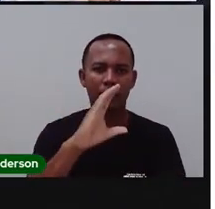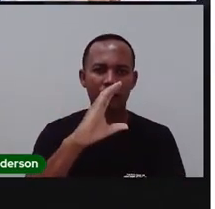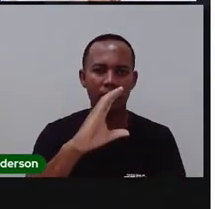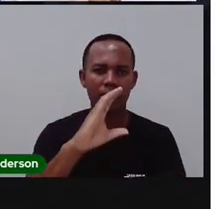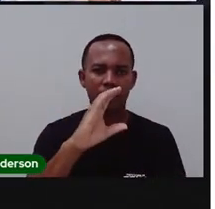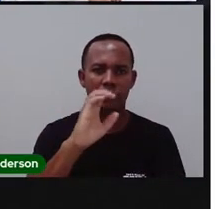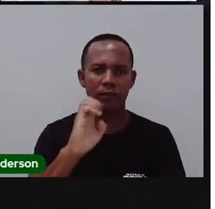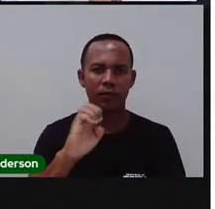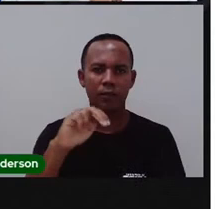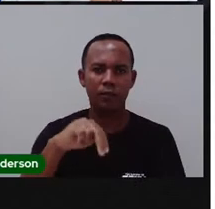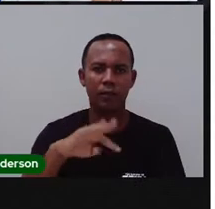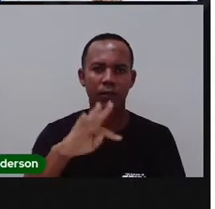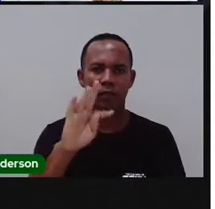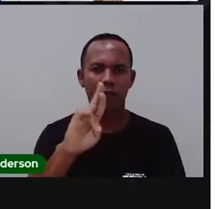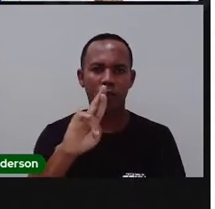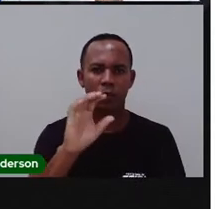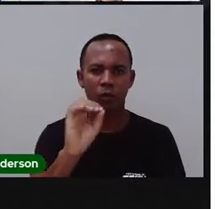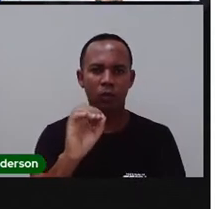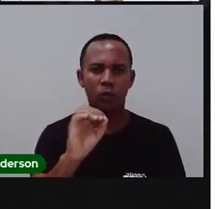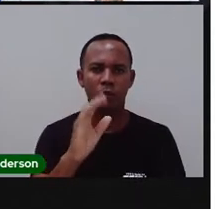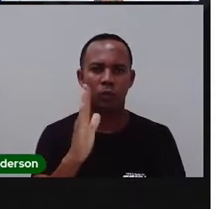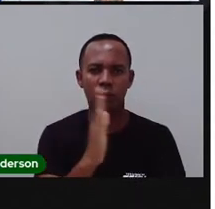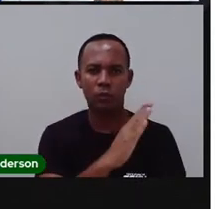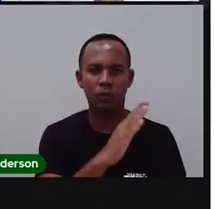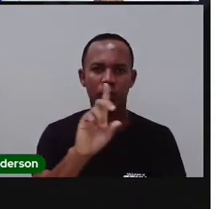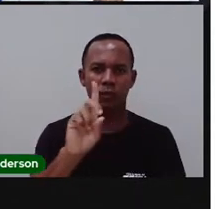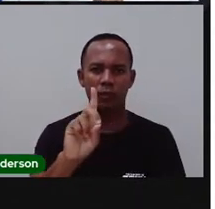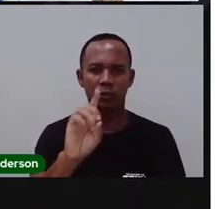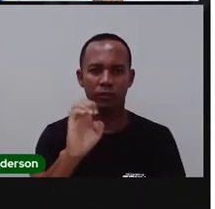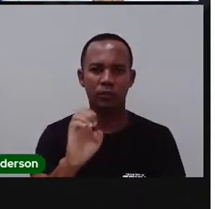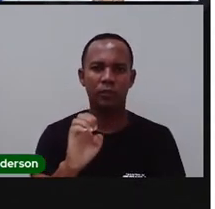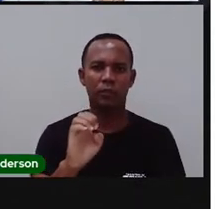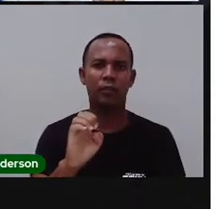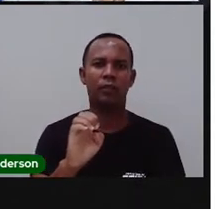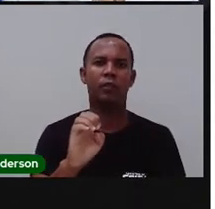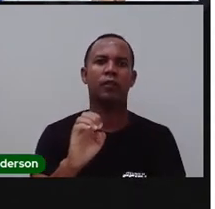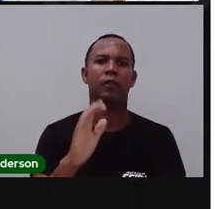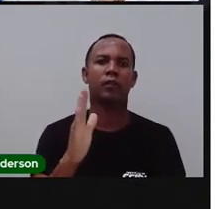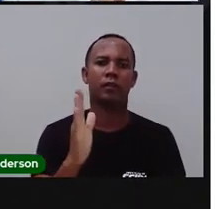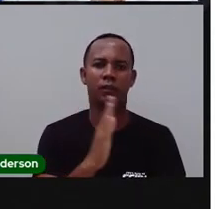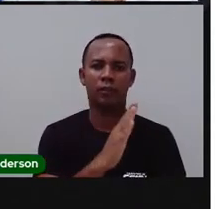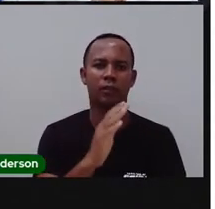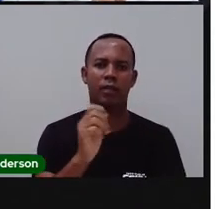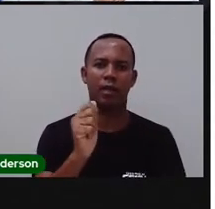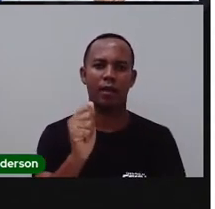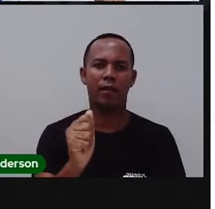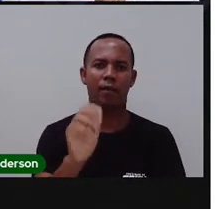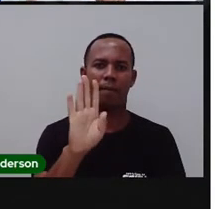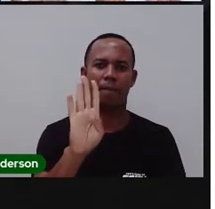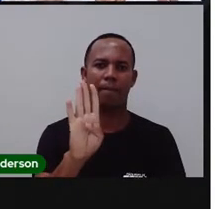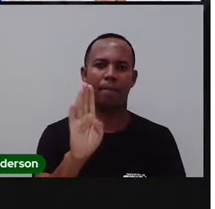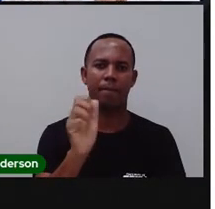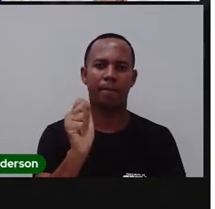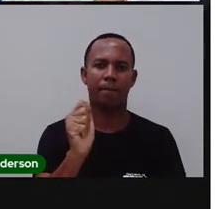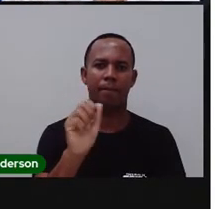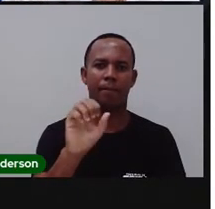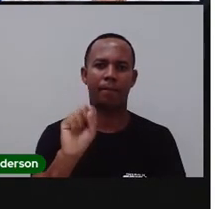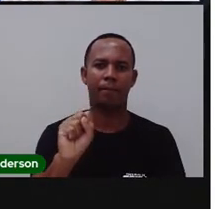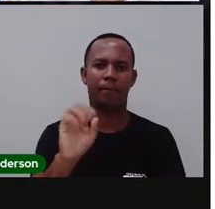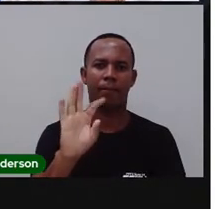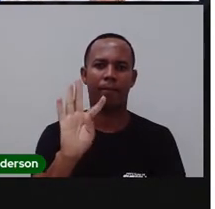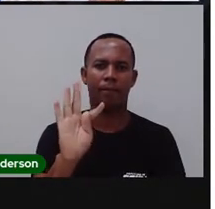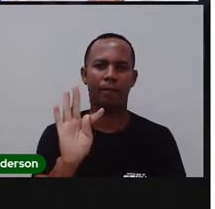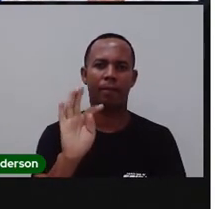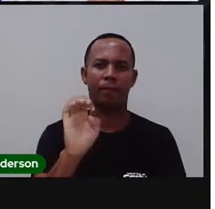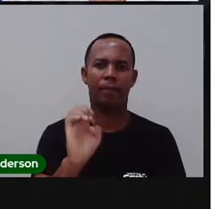abastecimento. Bom, se esse centro de abastecimento é onde as pessoas fazem o quê? Abastecem, olha o